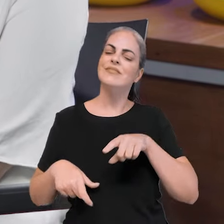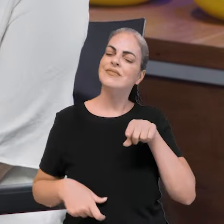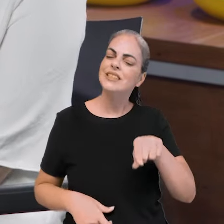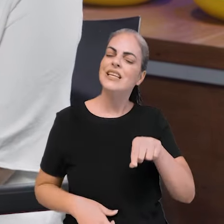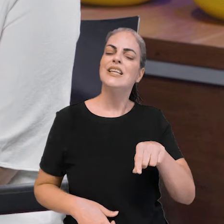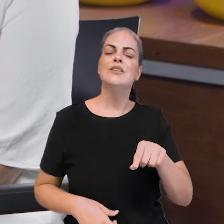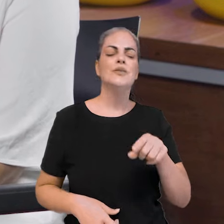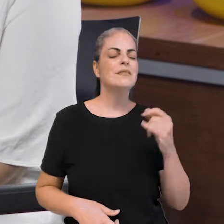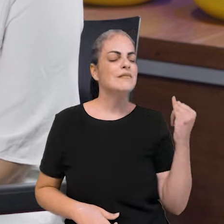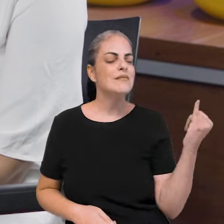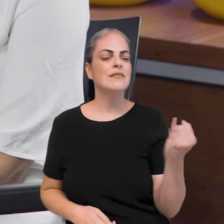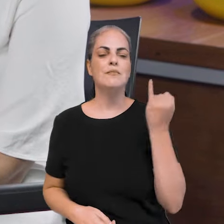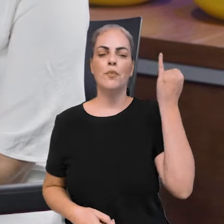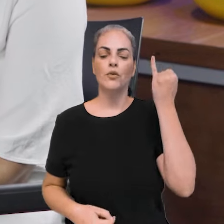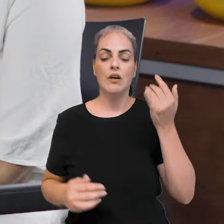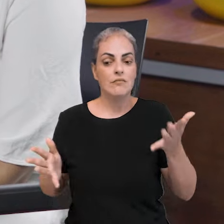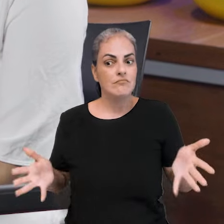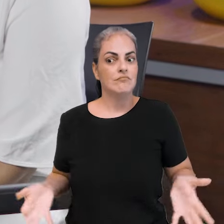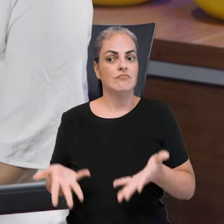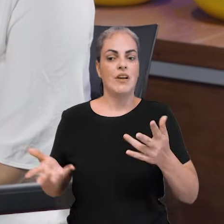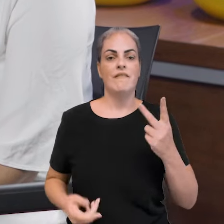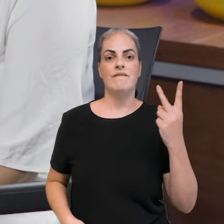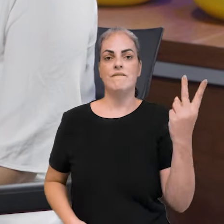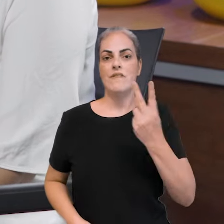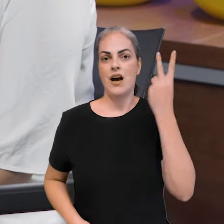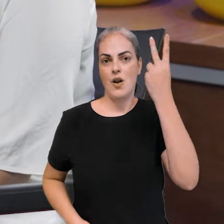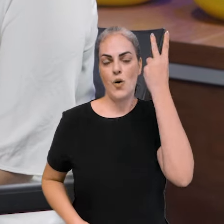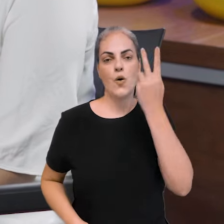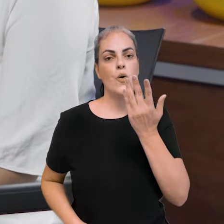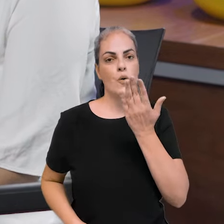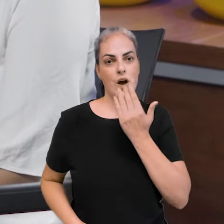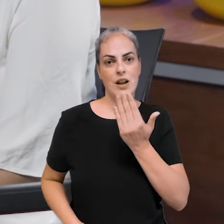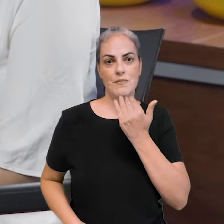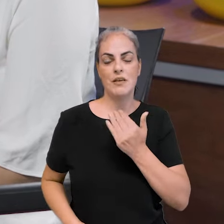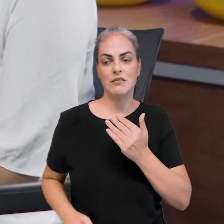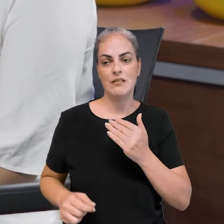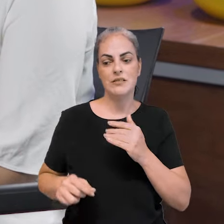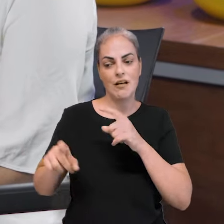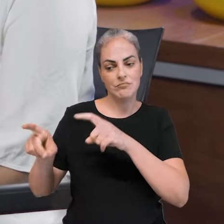contribuir muito para a valorização dos produtos agroecológicos e até para